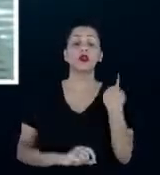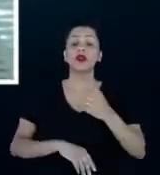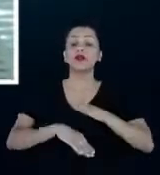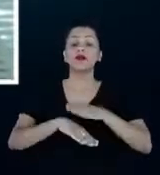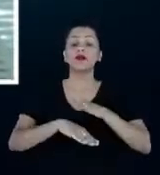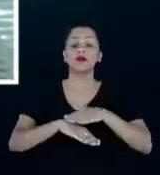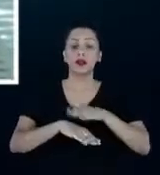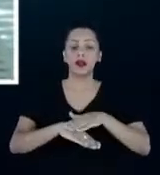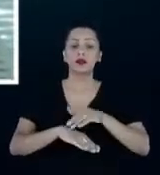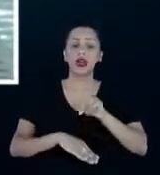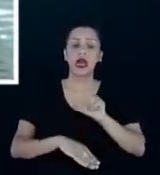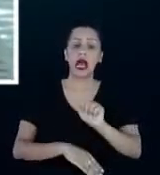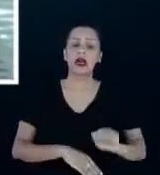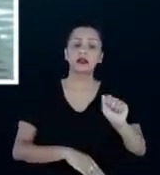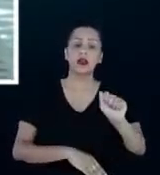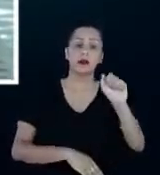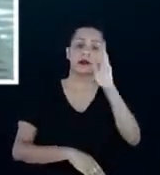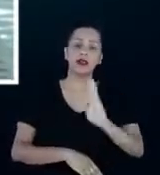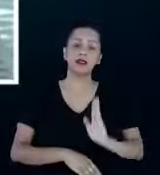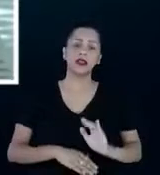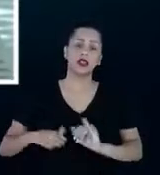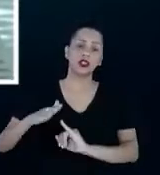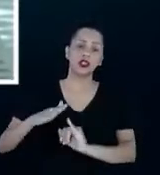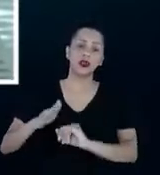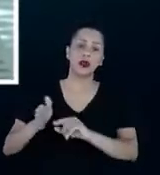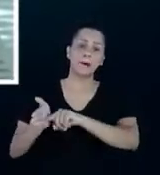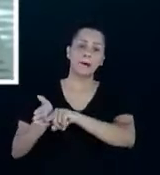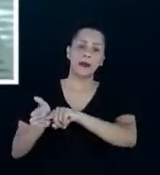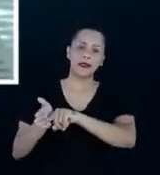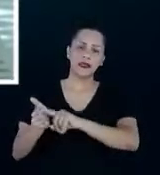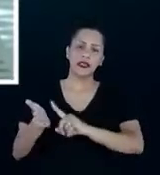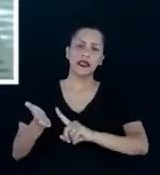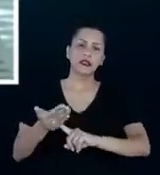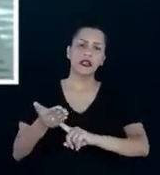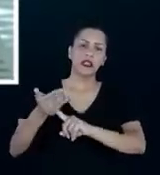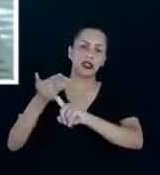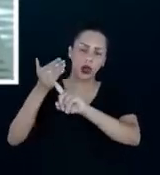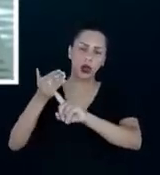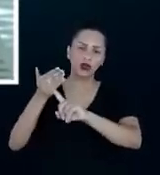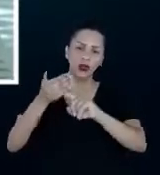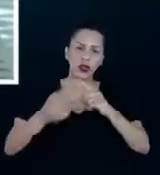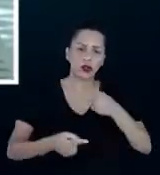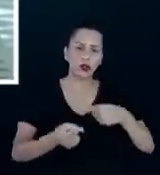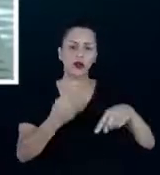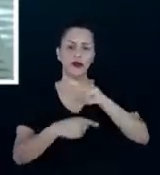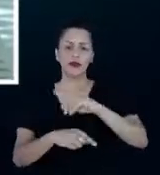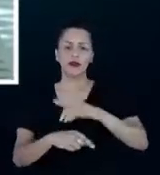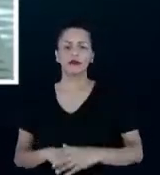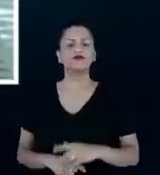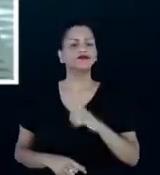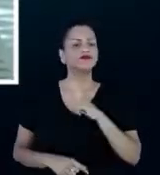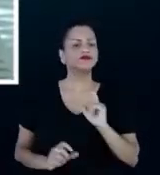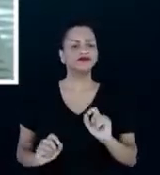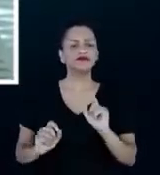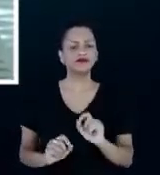é a Associação Brasileira de Instituições de Pesquisa Tecnológica e Inovação e congregamos